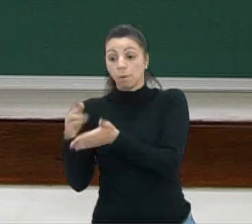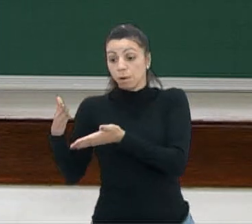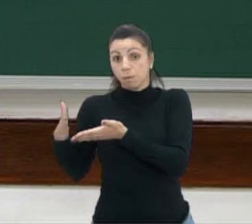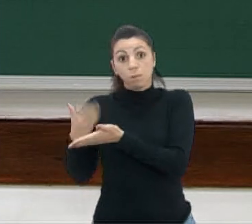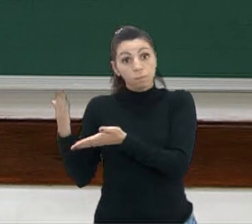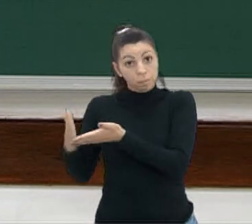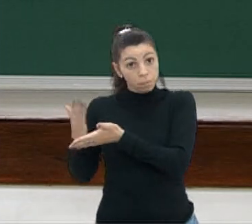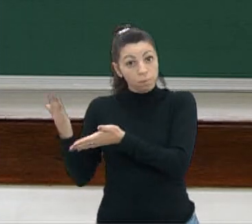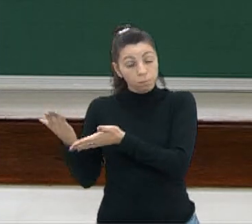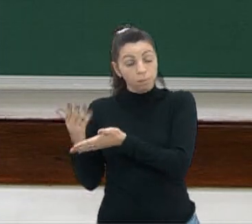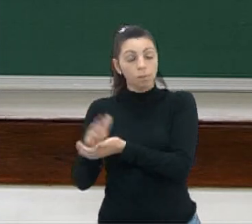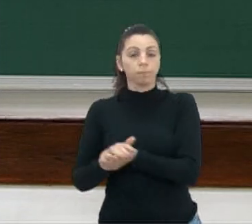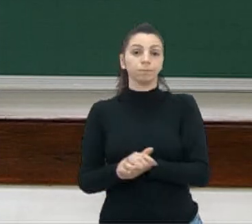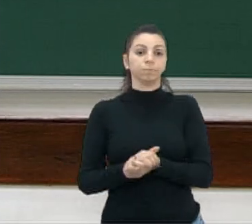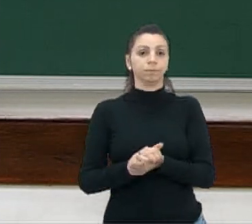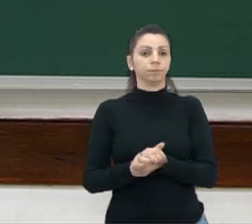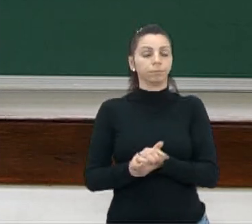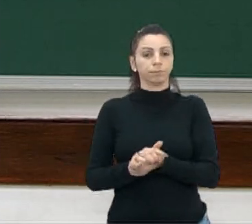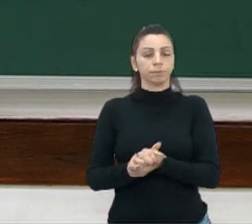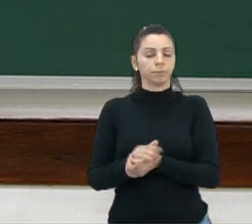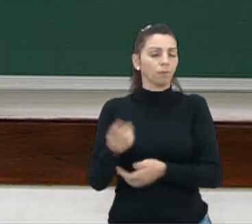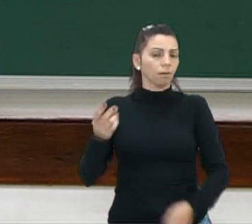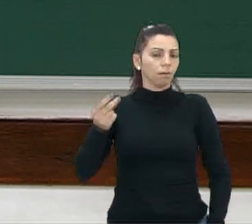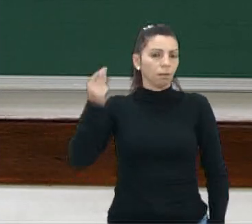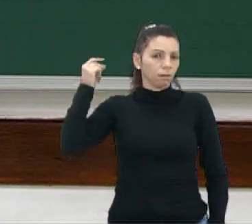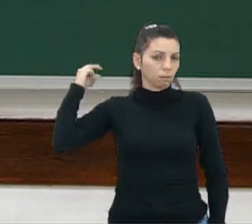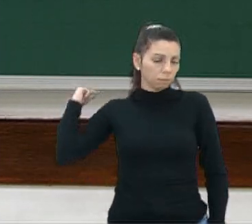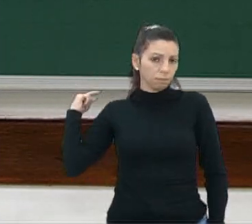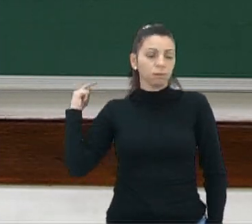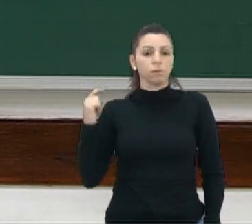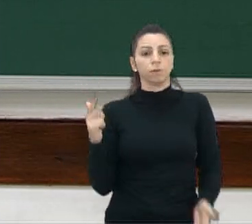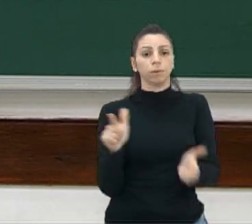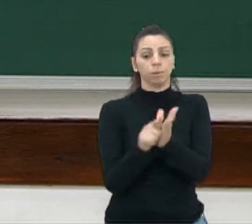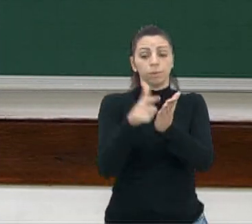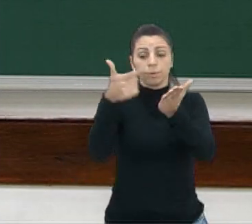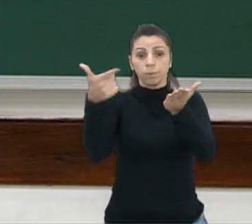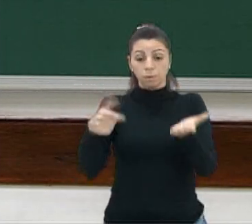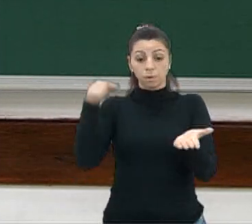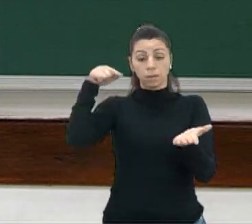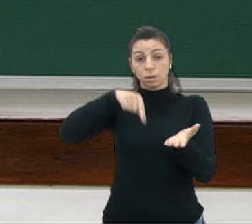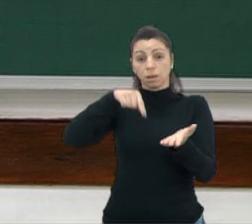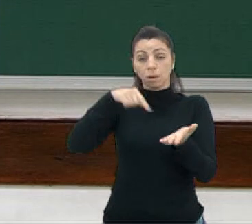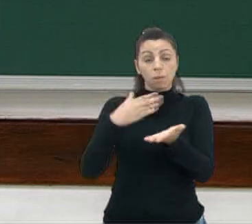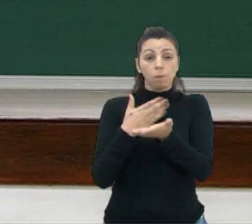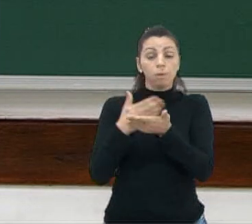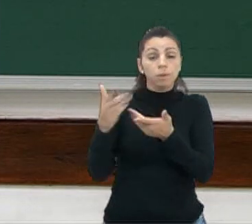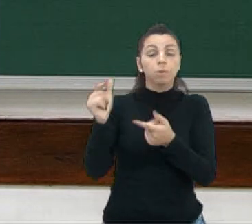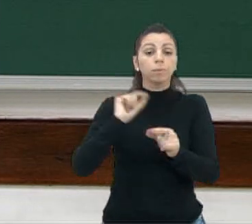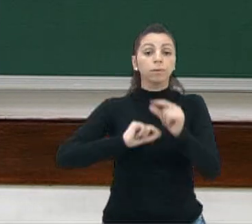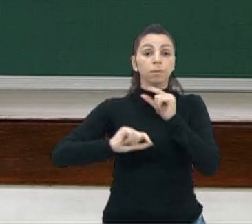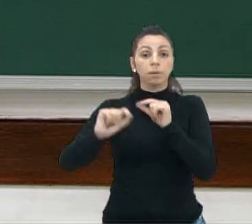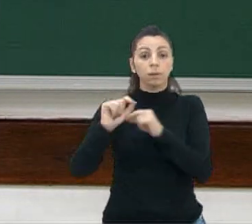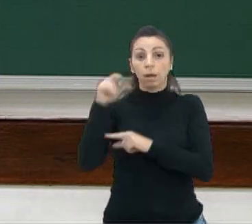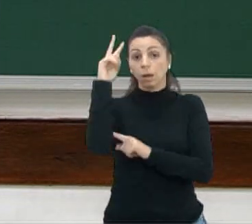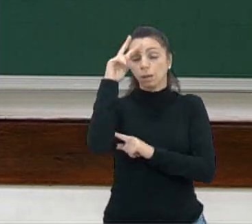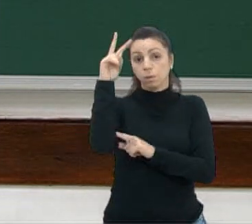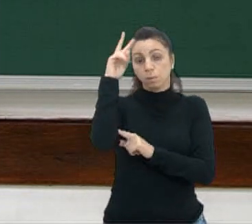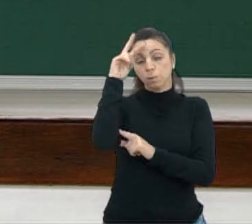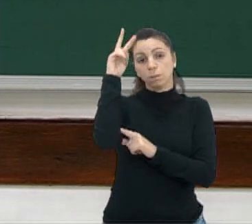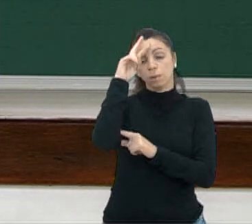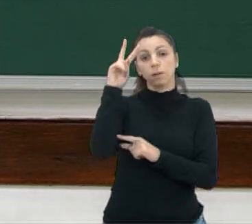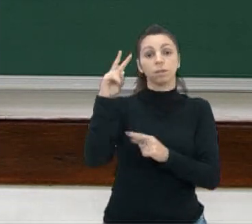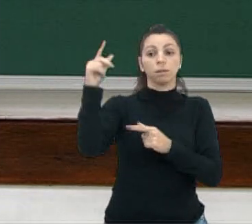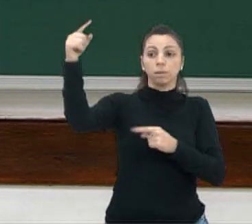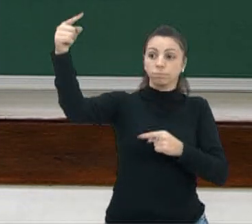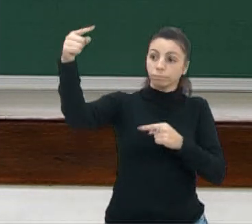Nos jornais de muito antigamente, começou-se a produzir histórias curtinhas, em tiras curtas, nos